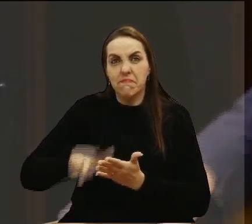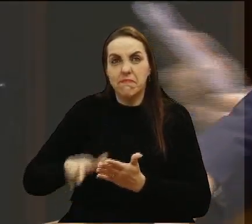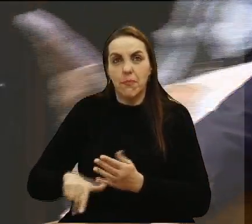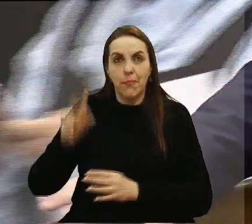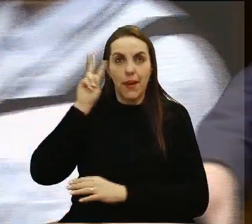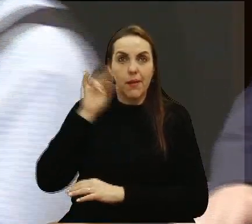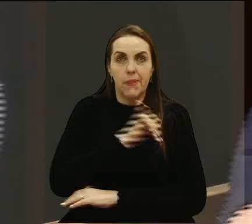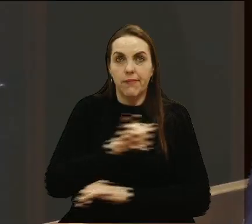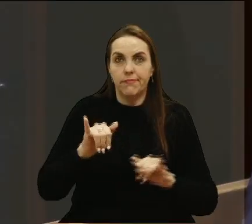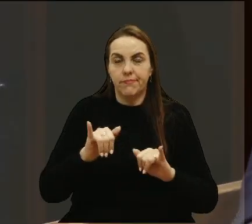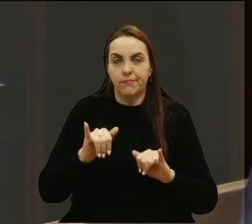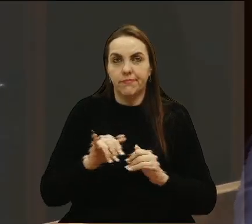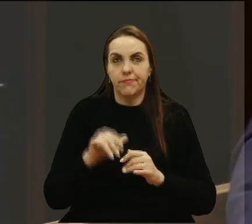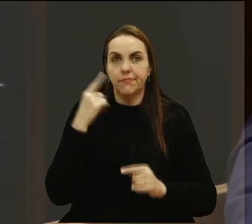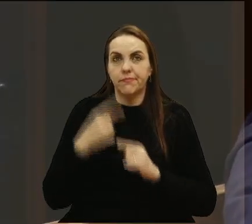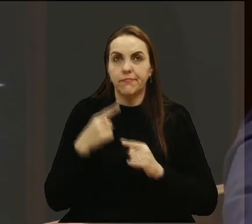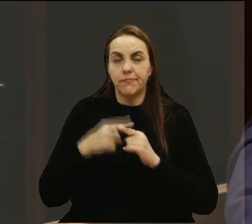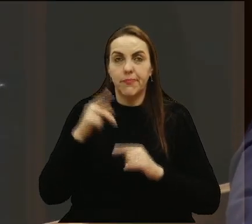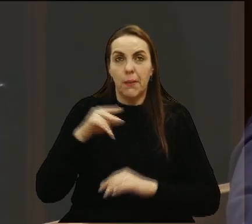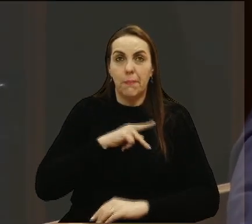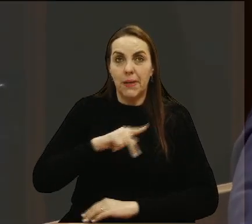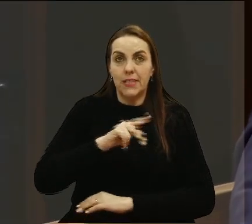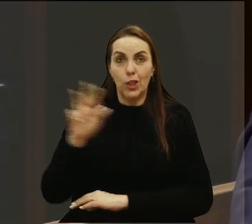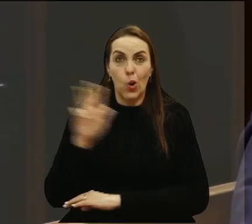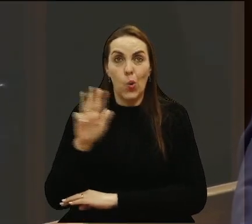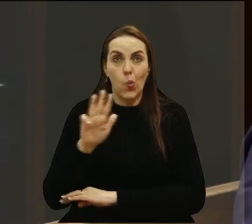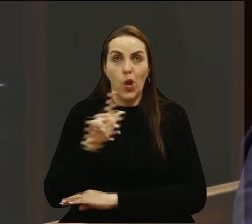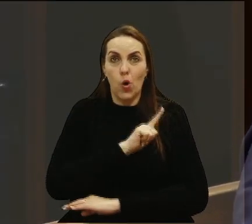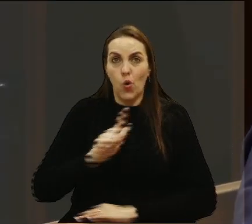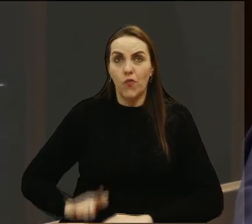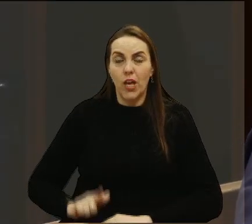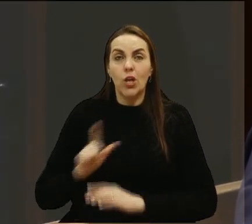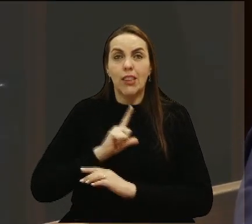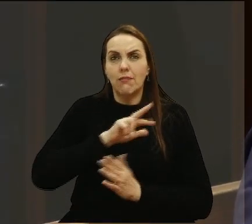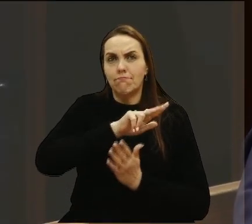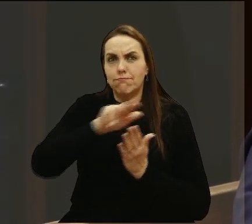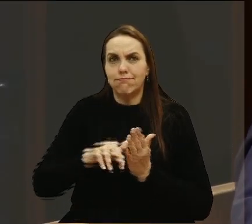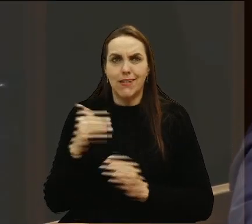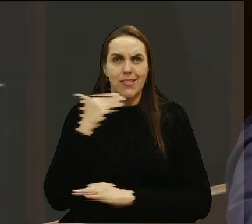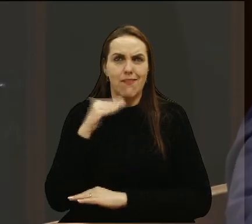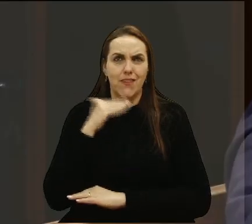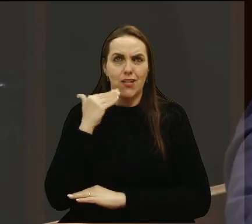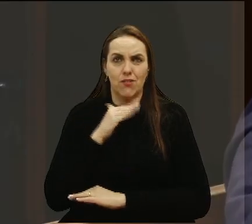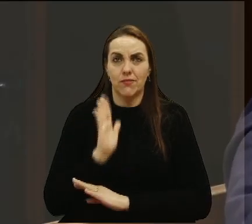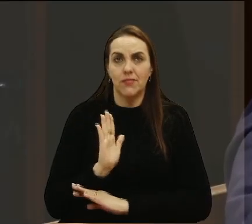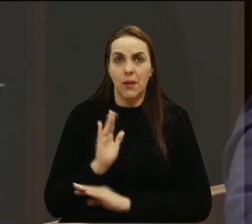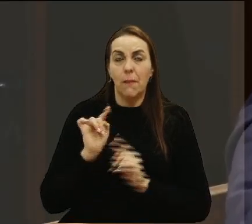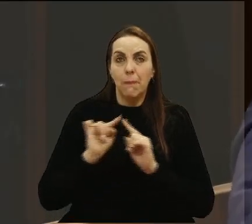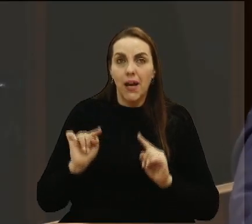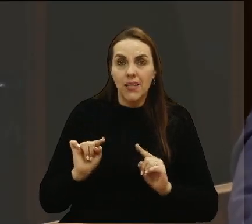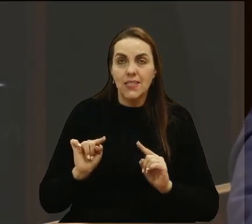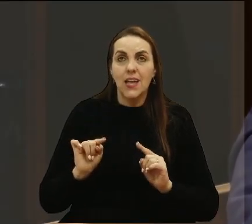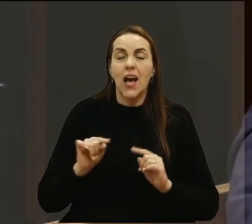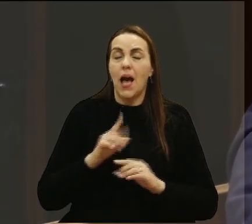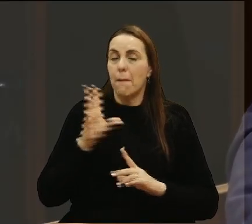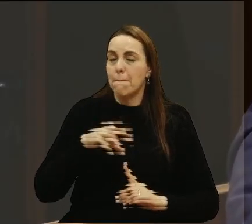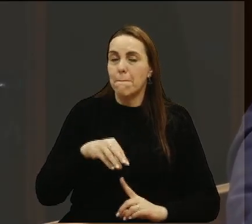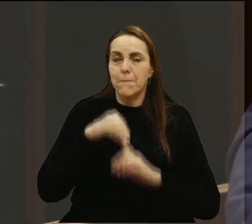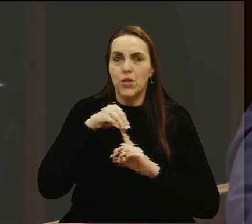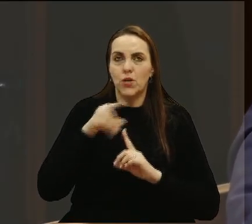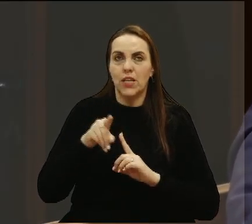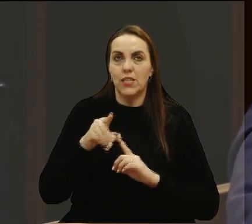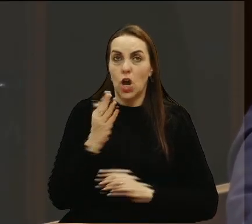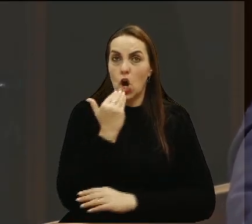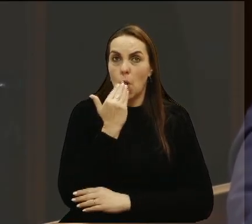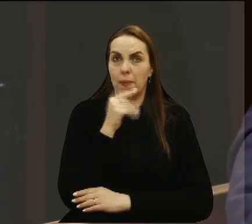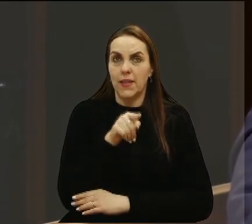lembrar que o presidente Lula e o governo, o vereador Lucas, têm diversos defeitos. Agora, a prioridade